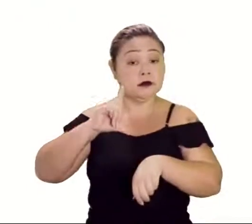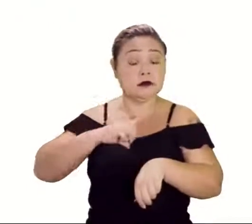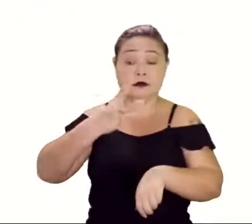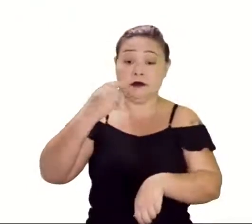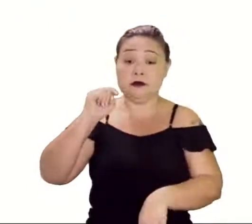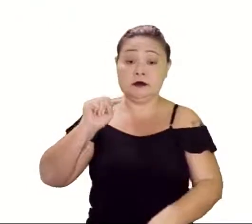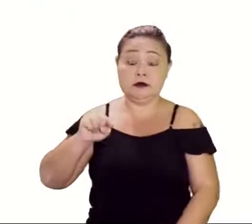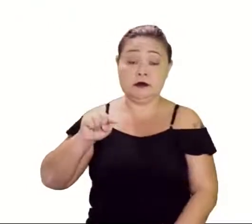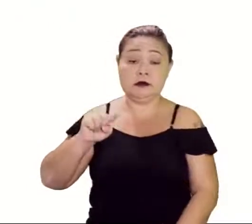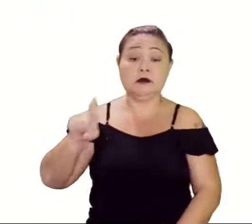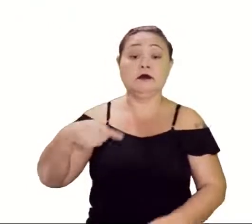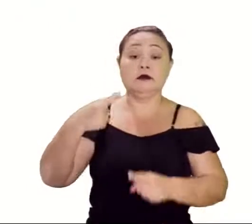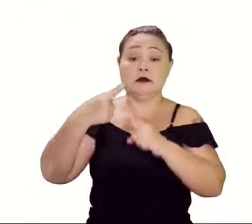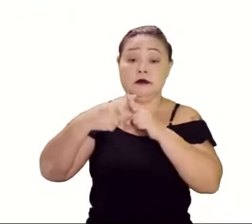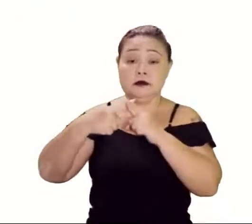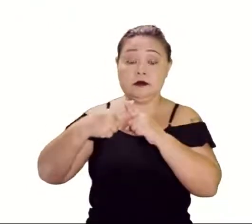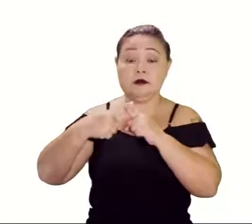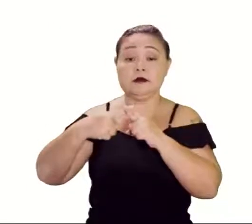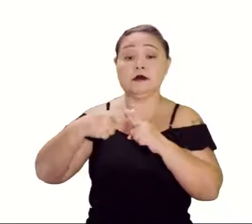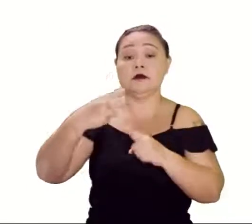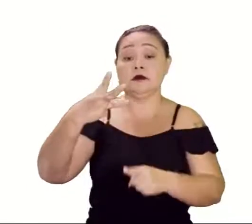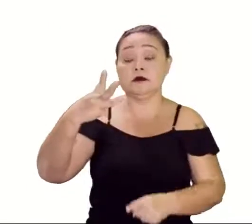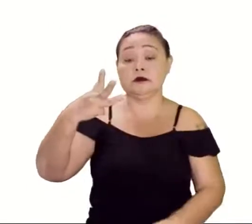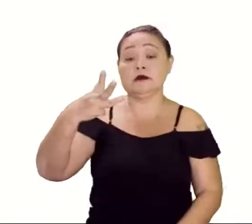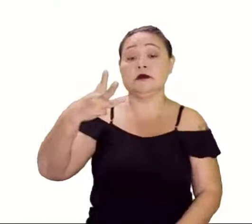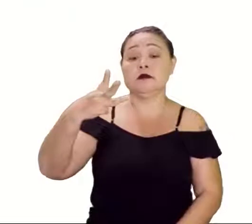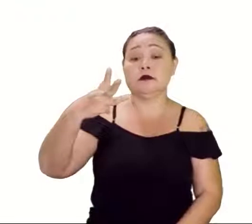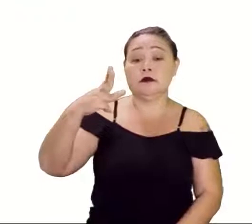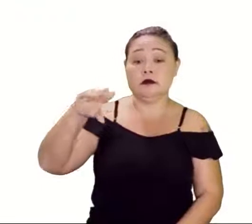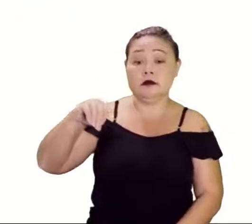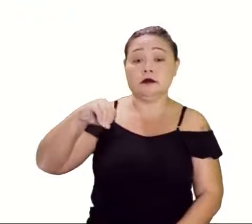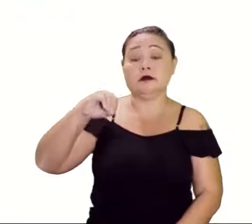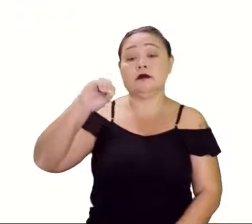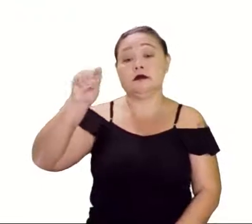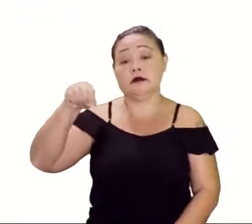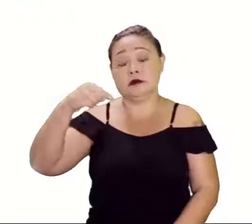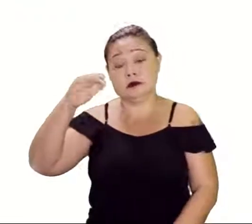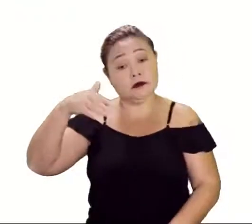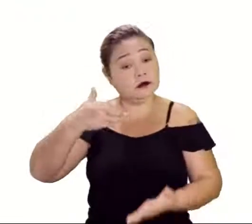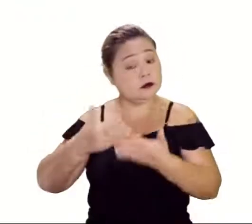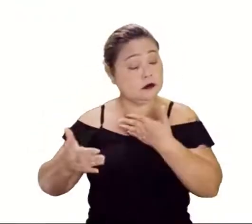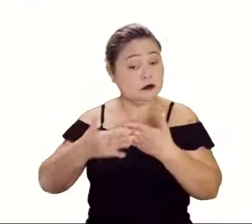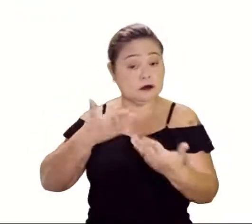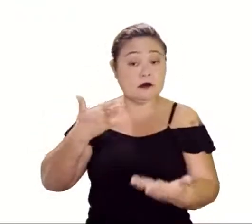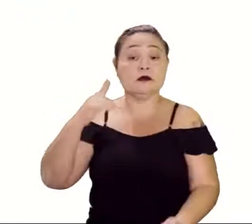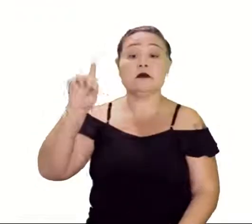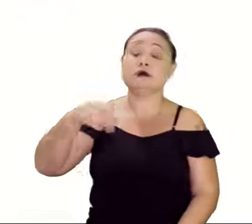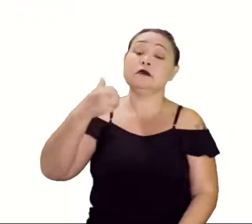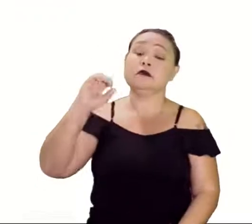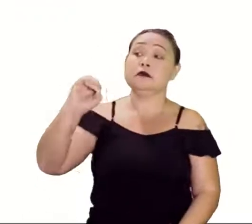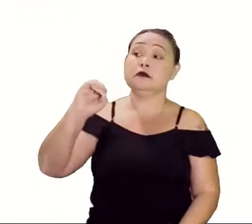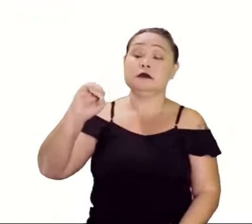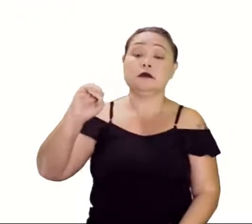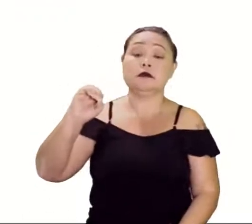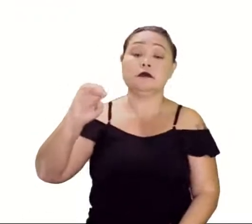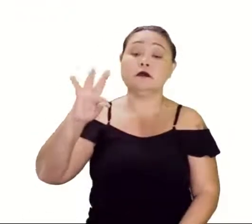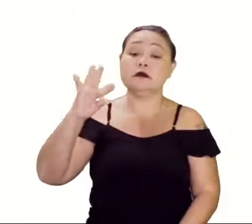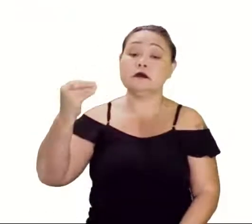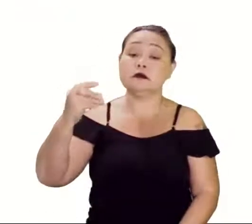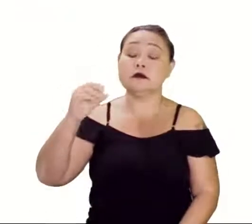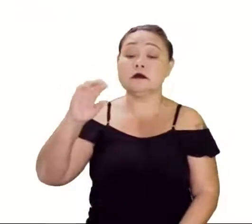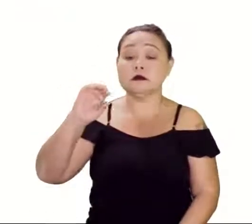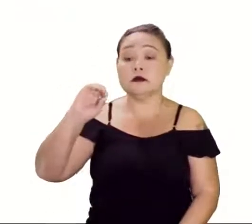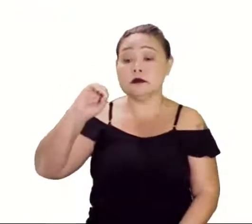ser 30.000 vezes 3 elevado a 0 vezes qualquer coisa é zero. E todo